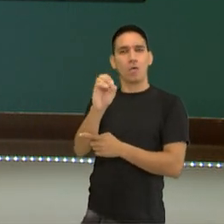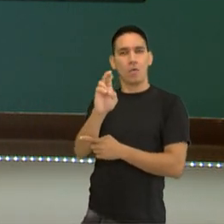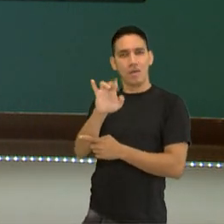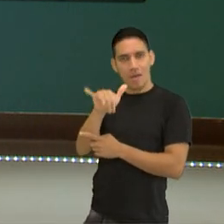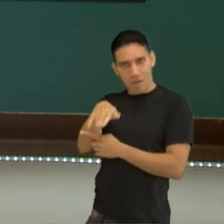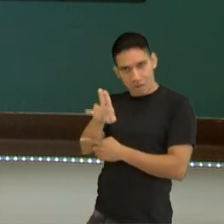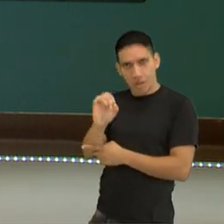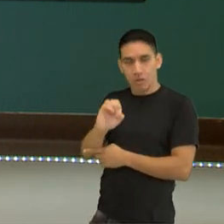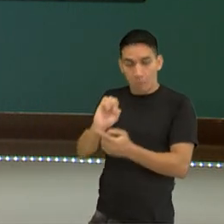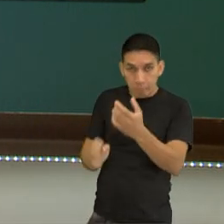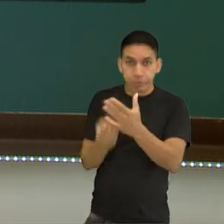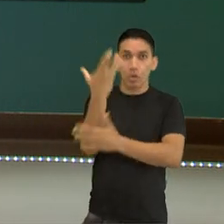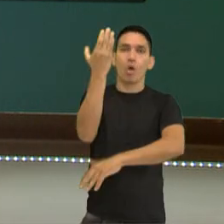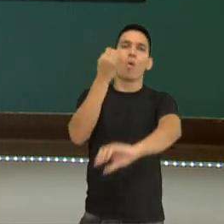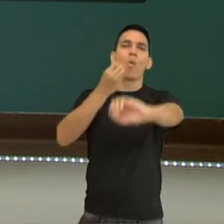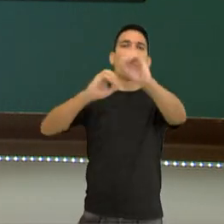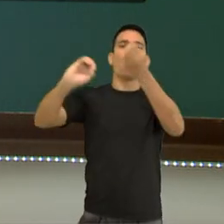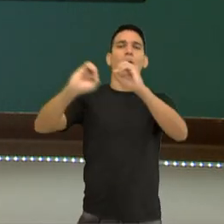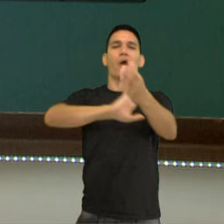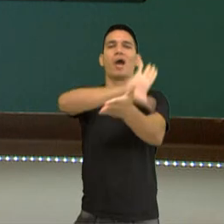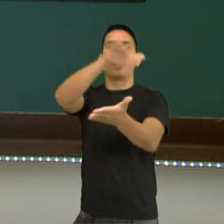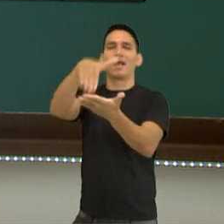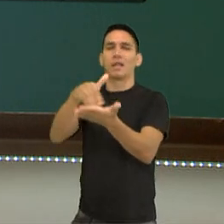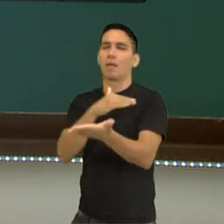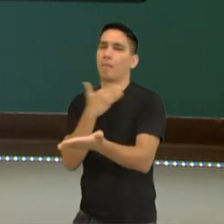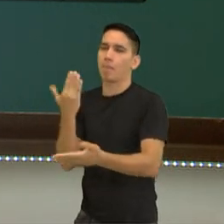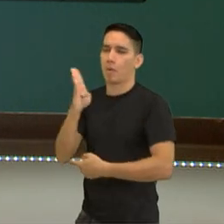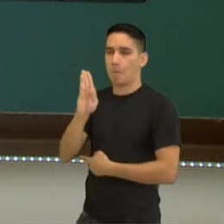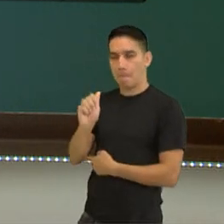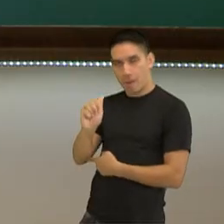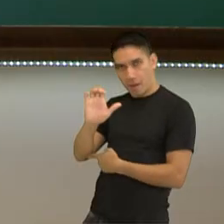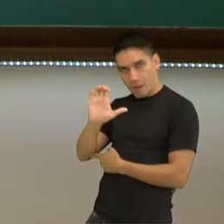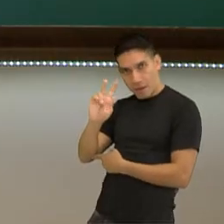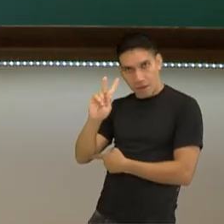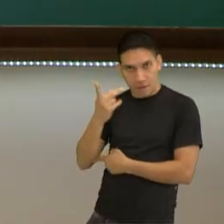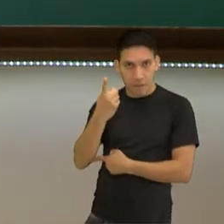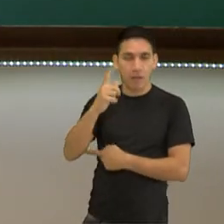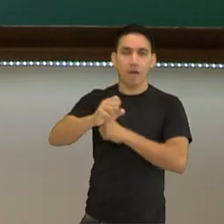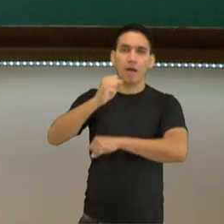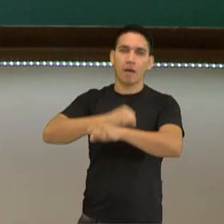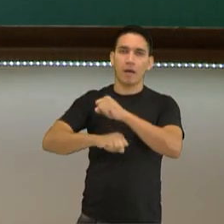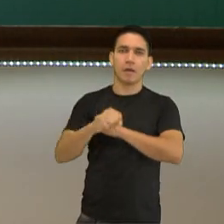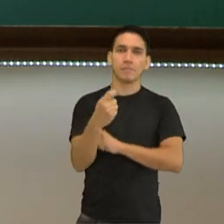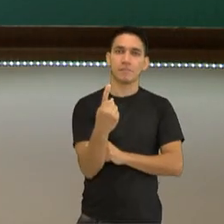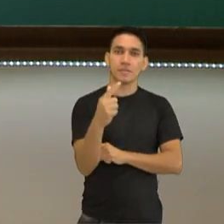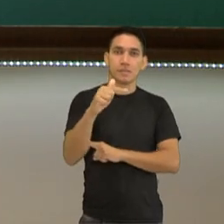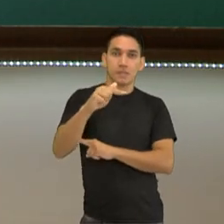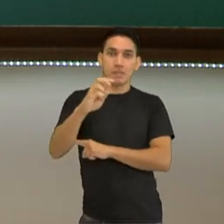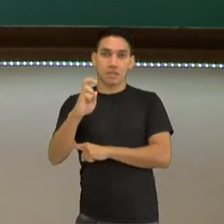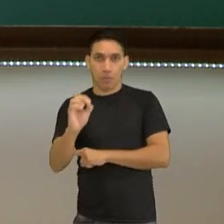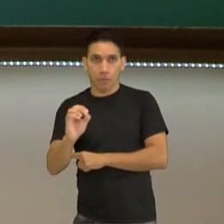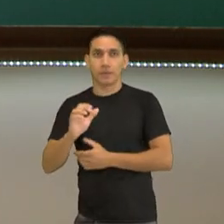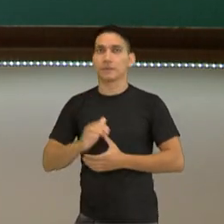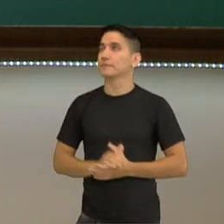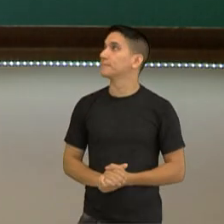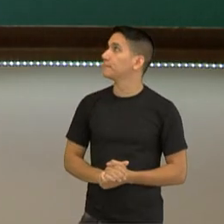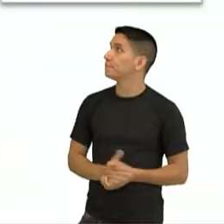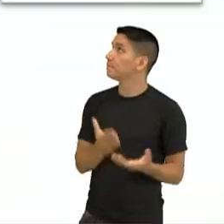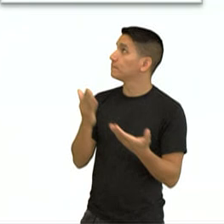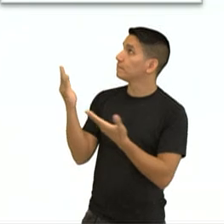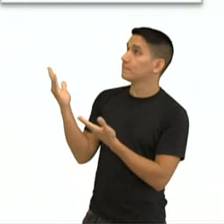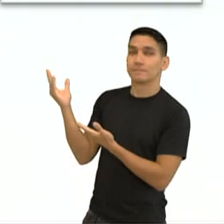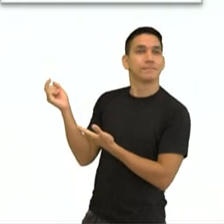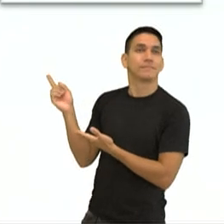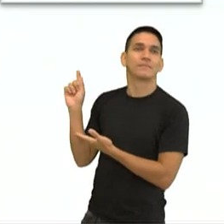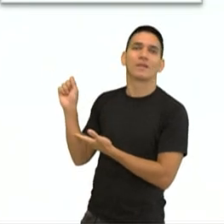do aparecimento da ópera até a morte de Johann Sebastian Bach em 1750, tá, pessoal? Vamos falar